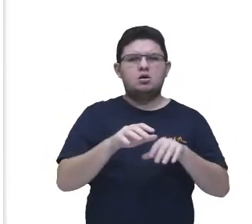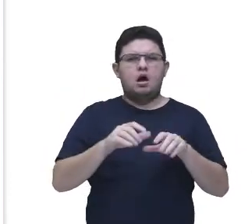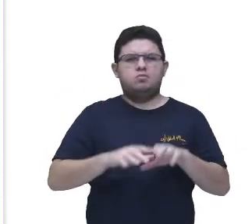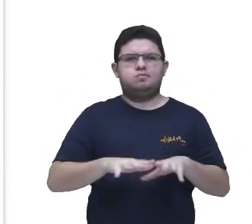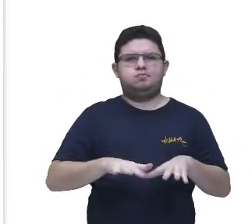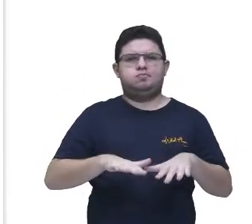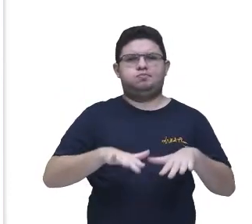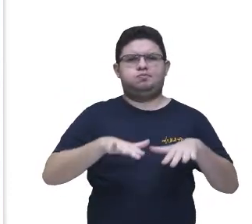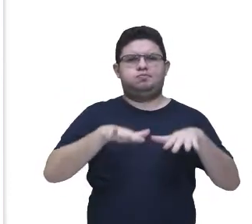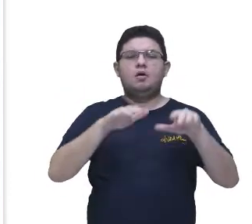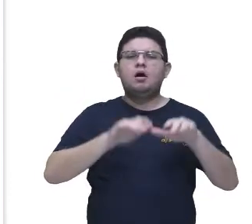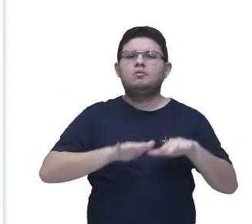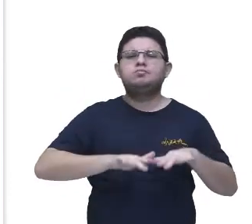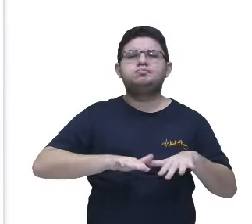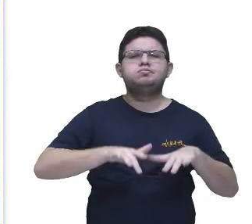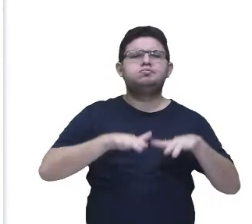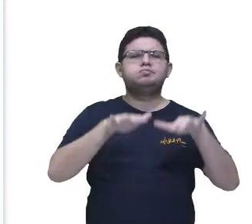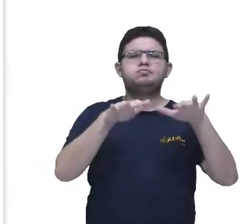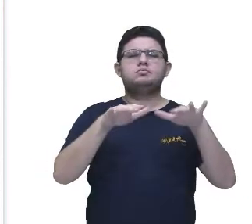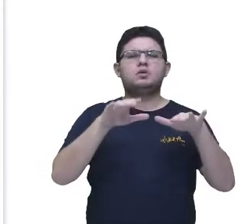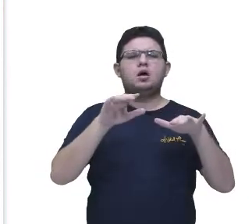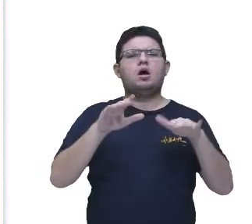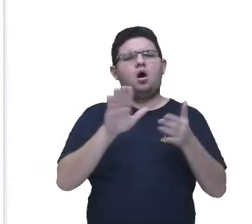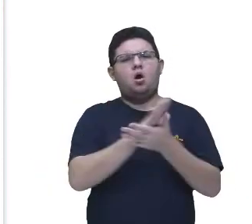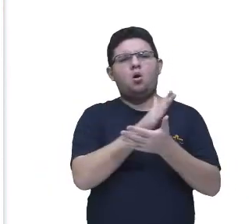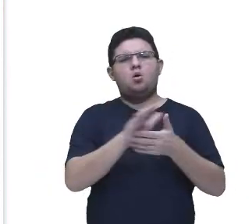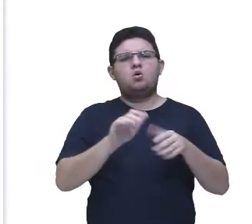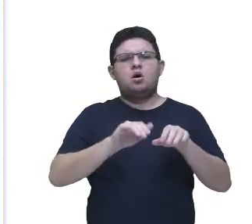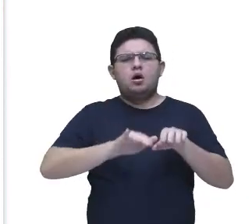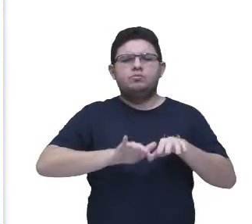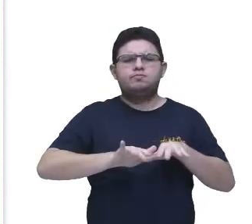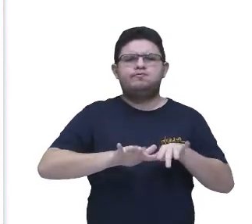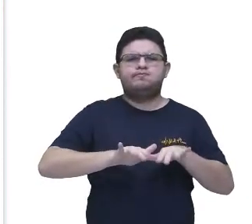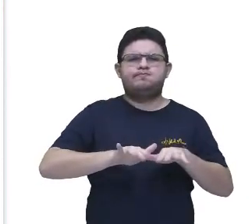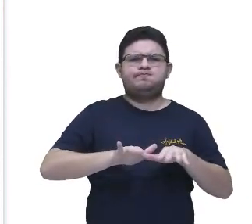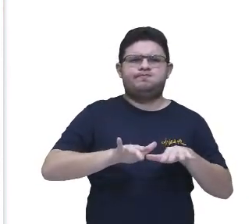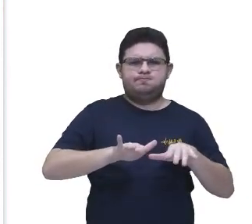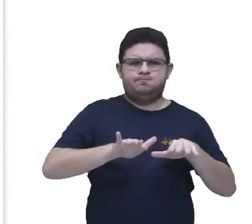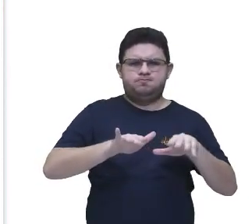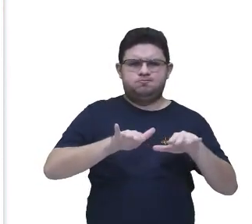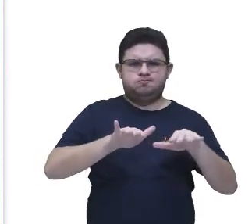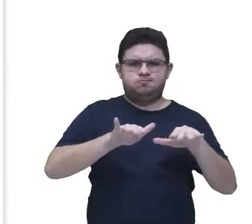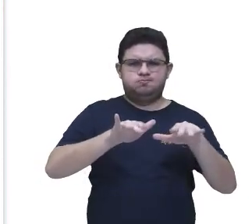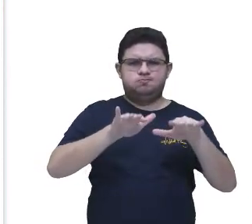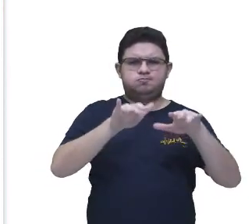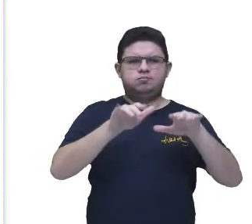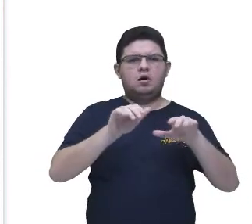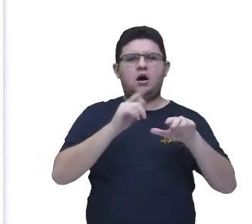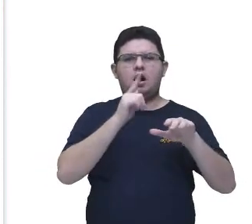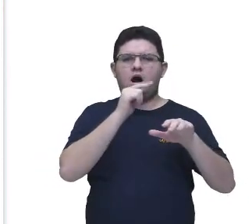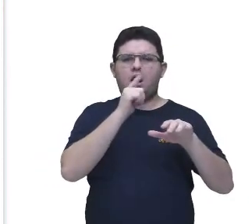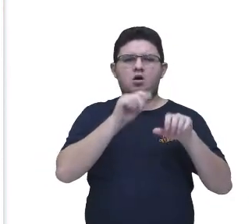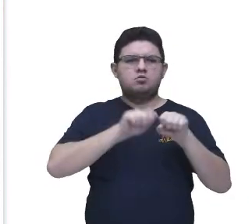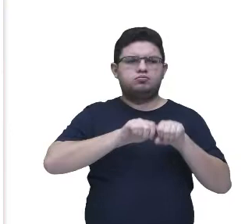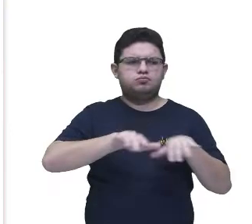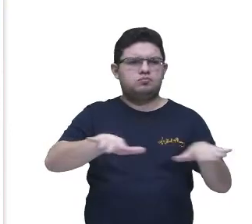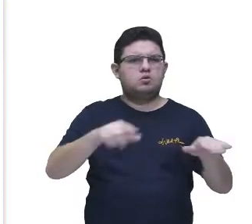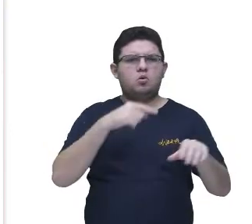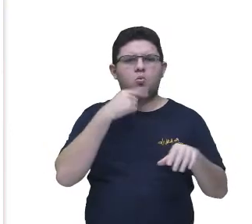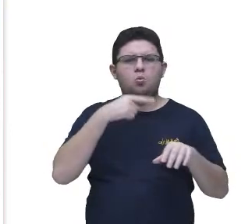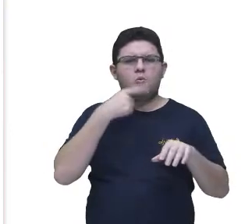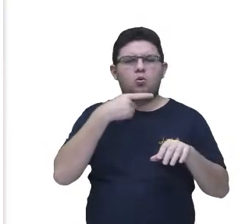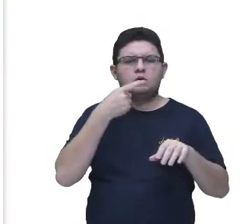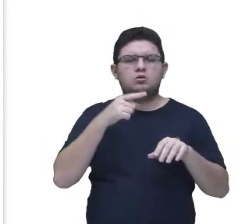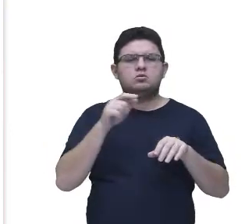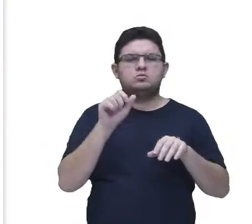formando vai entupindo os bueiros, então vai formando aquela água presa que não pode escoar porque o bueiro está entupido. Se o teu lixo